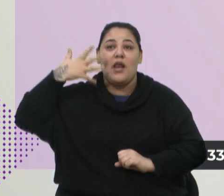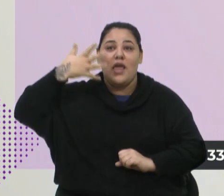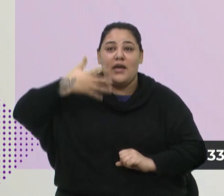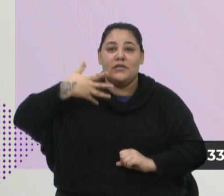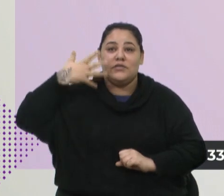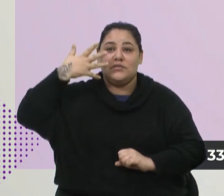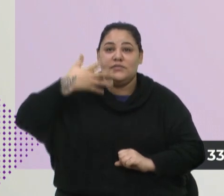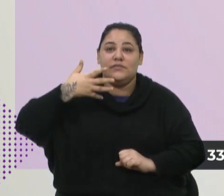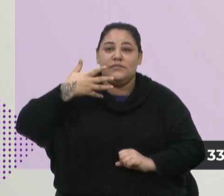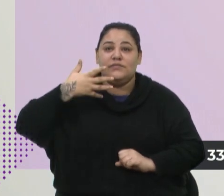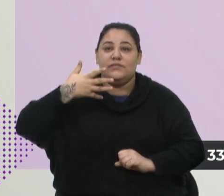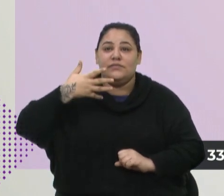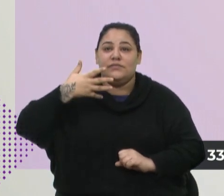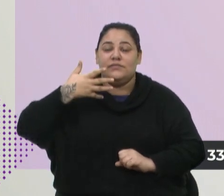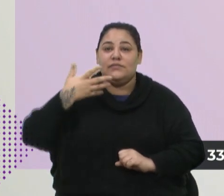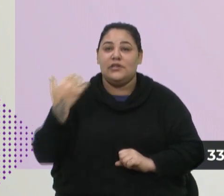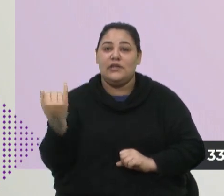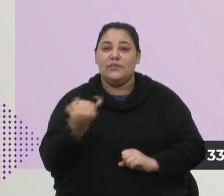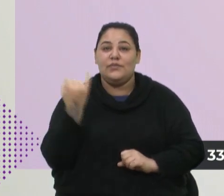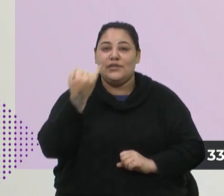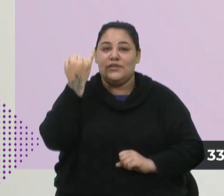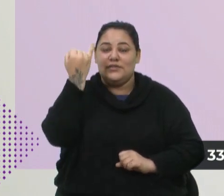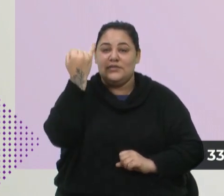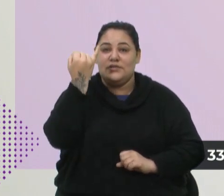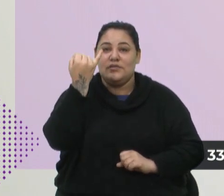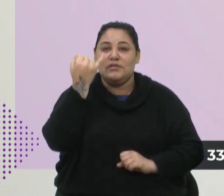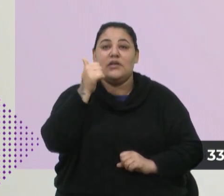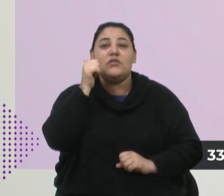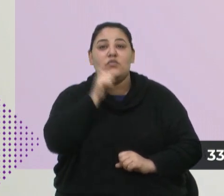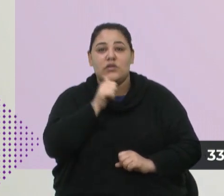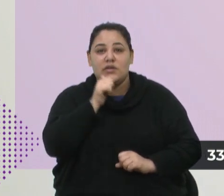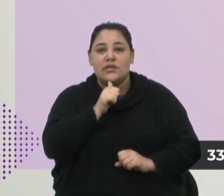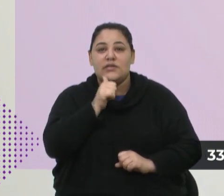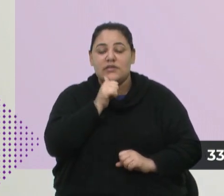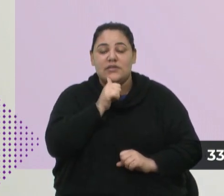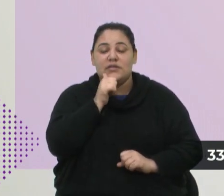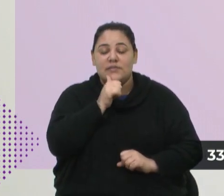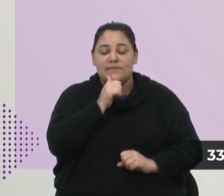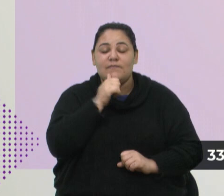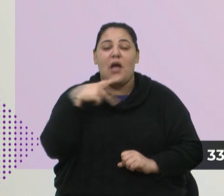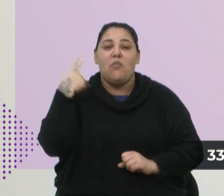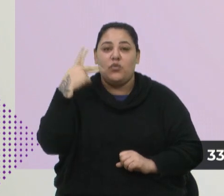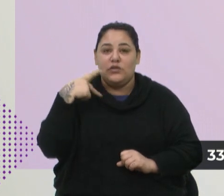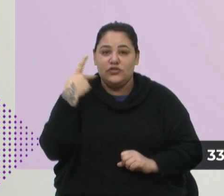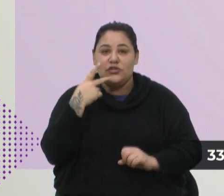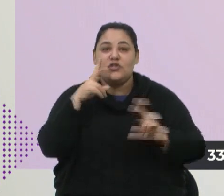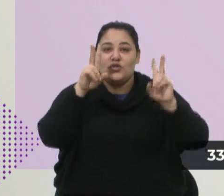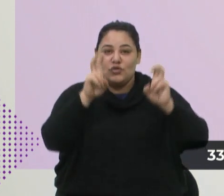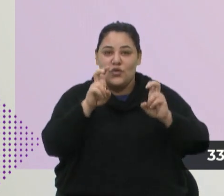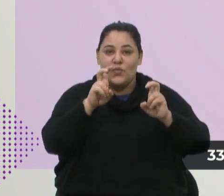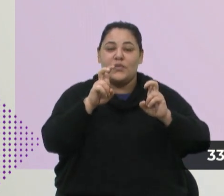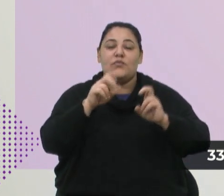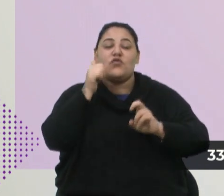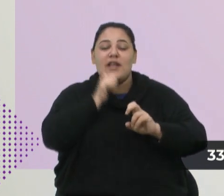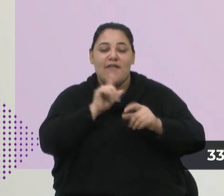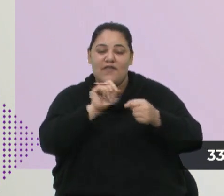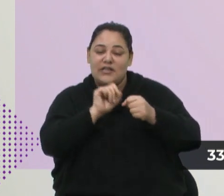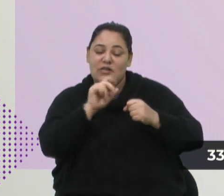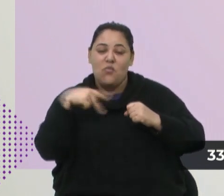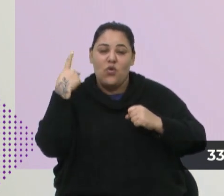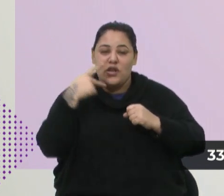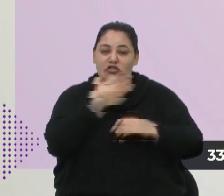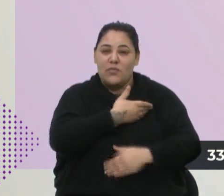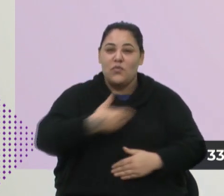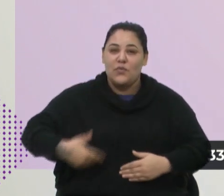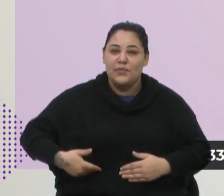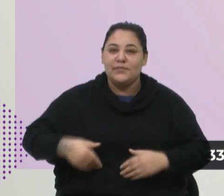então, falando da importância das mulheres na política, sobre mulheres construindo políticas públicas para esse segmento